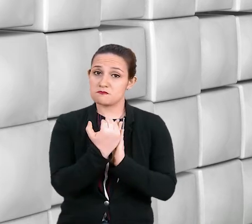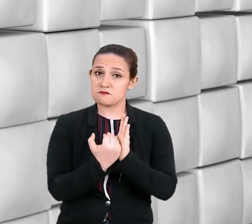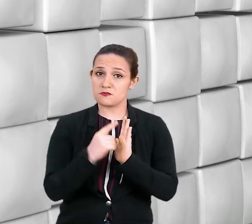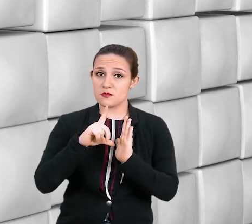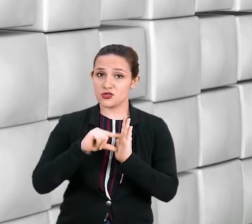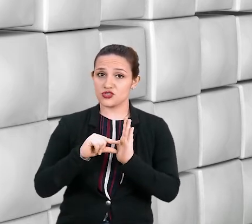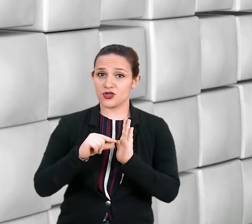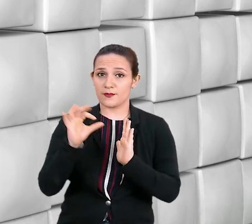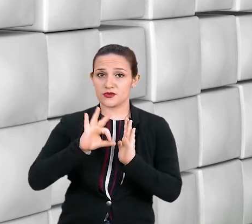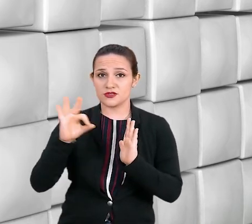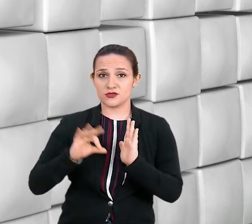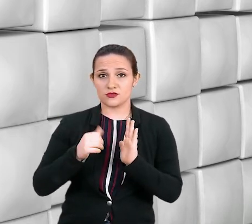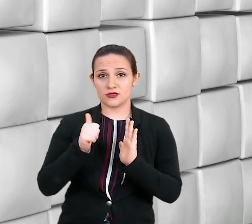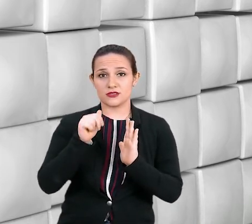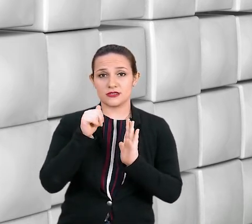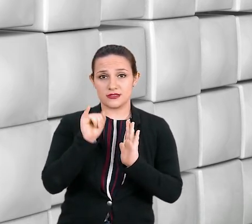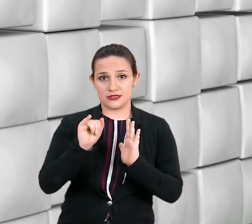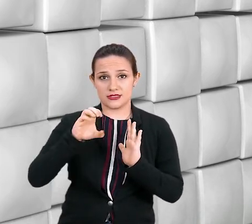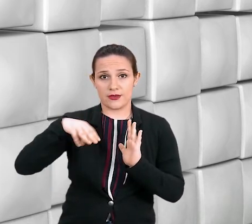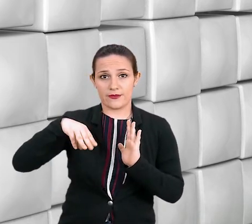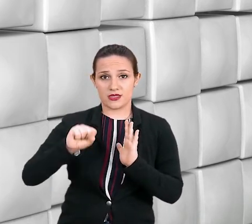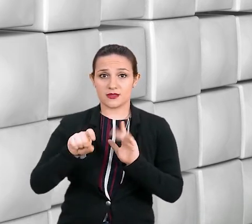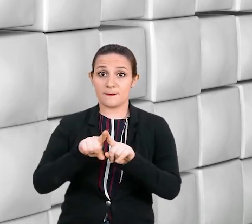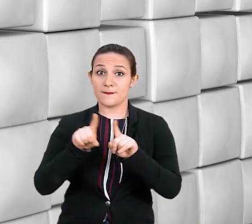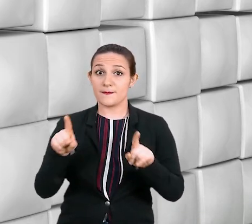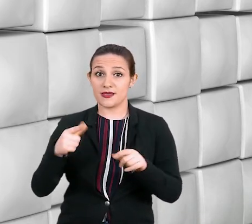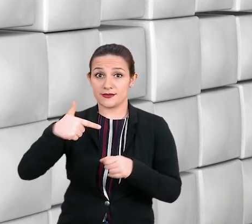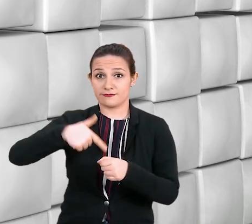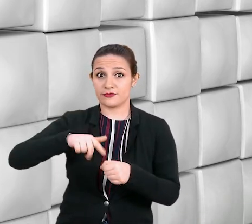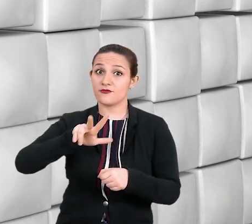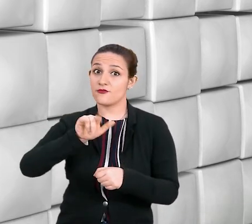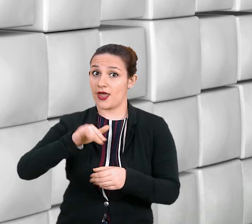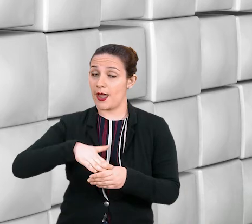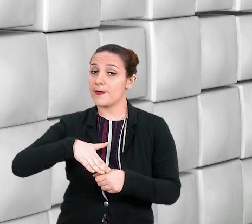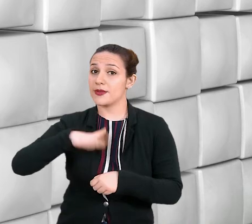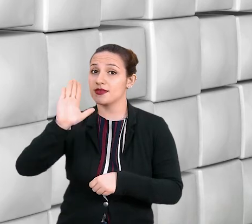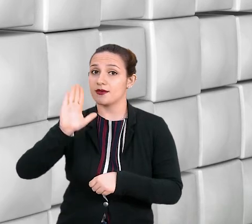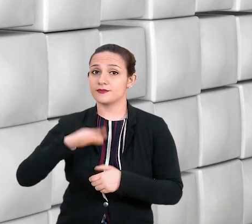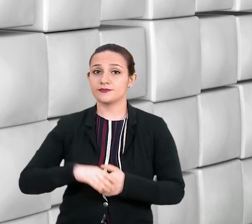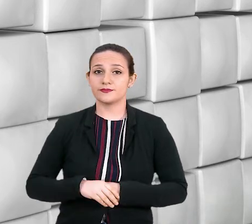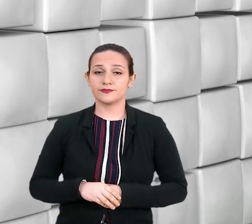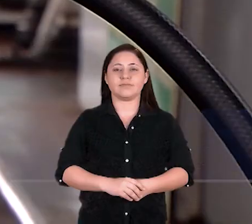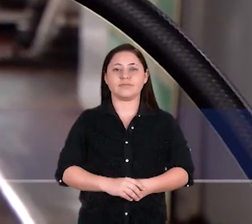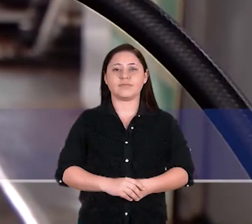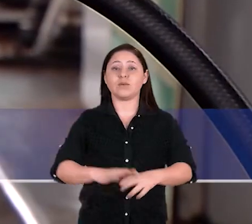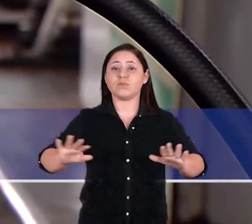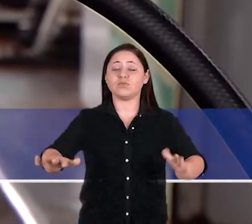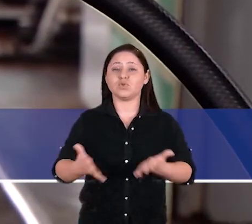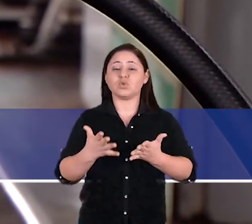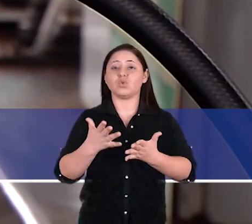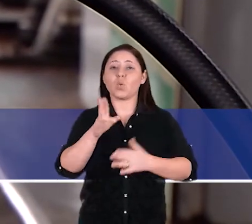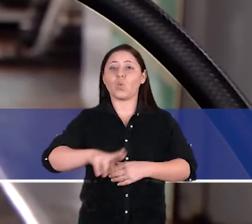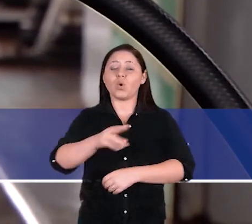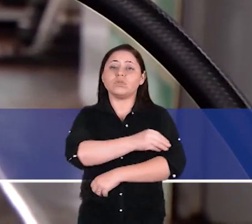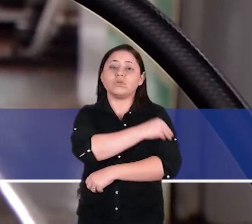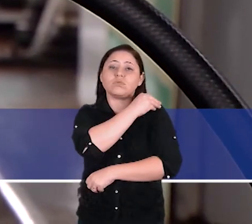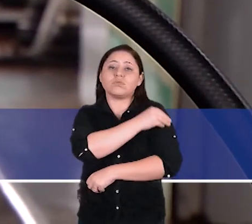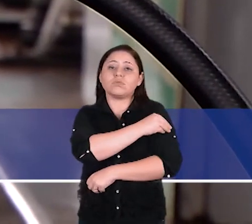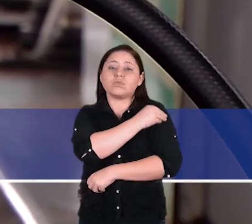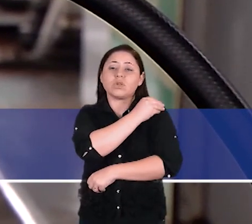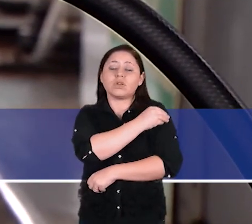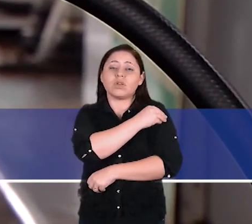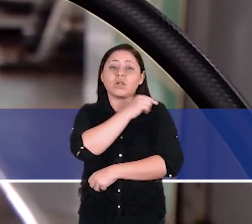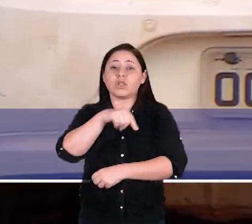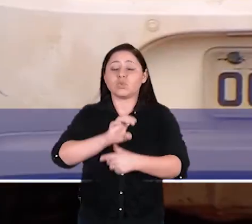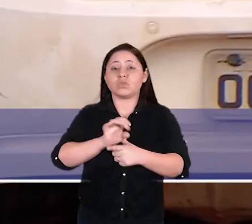no ICMS. Gasolina, no entanto, deverá sofrer aumento na alíquota. Para estimular o consumo de etanol em